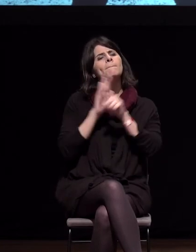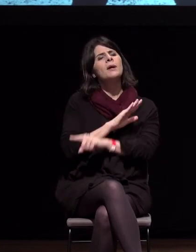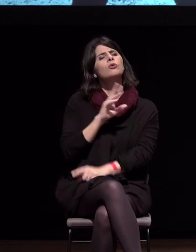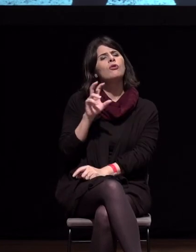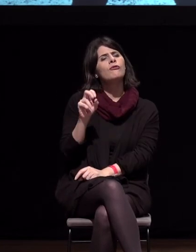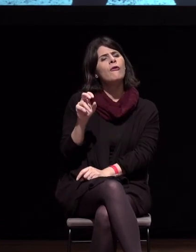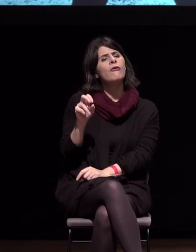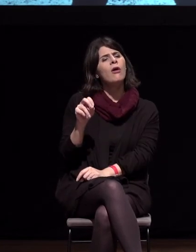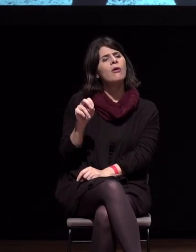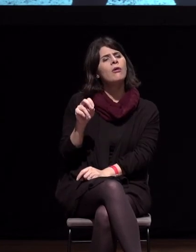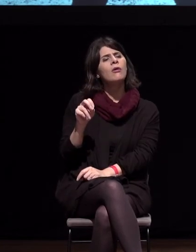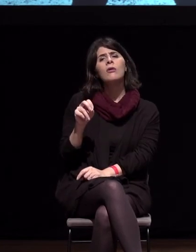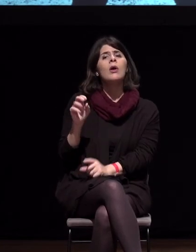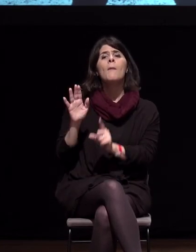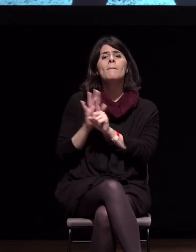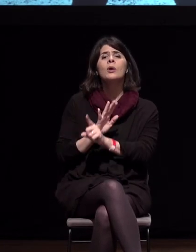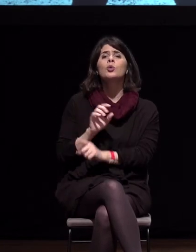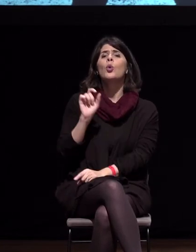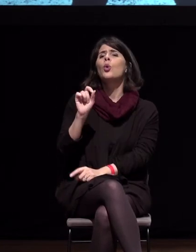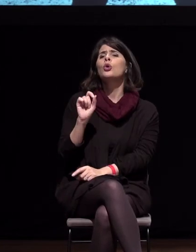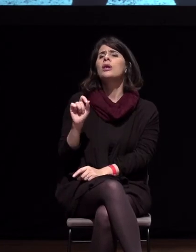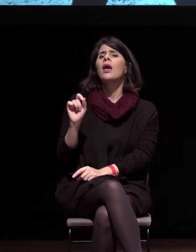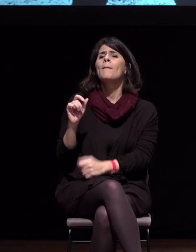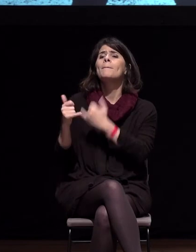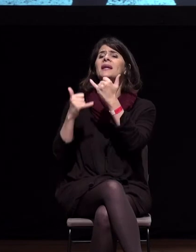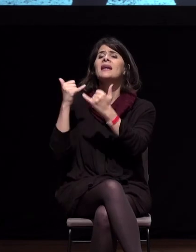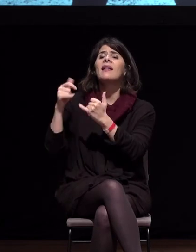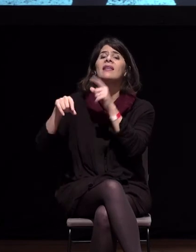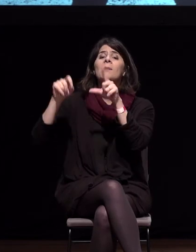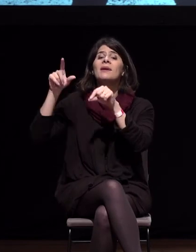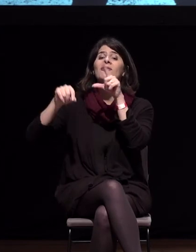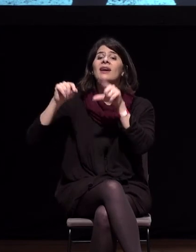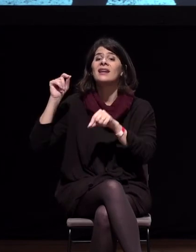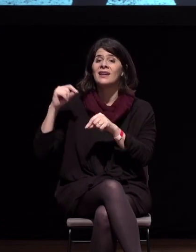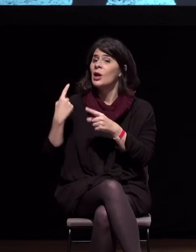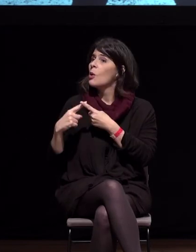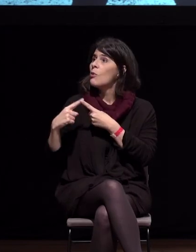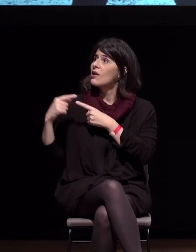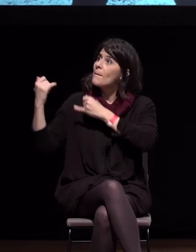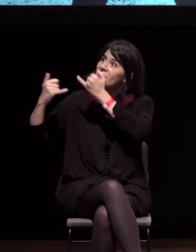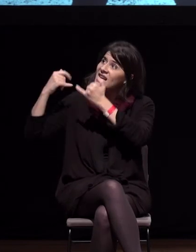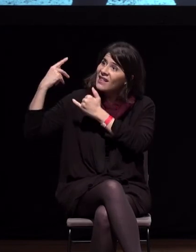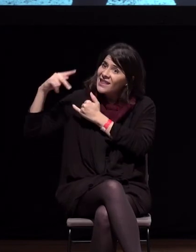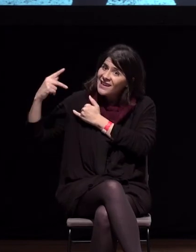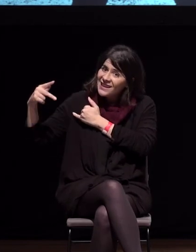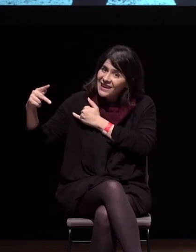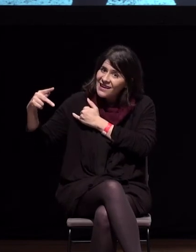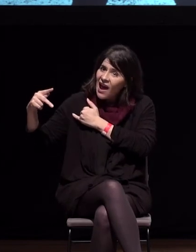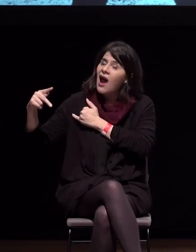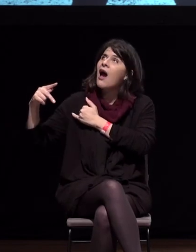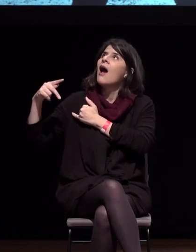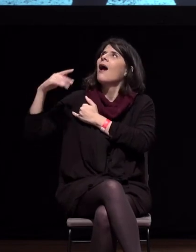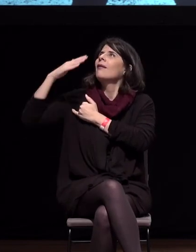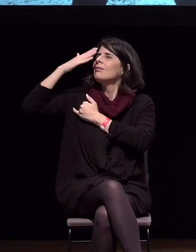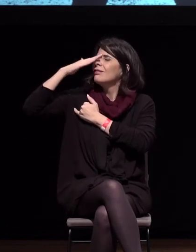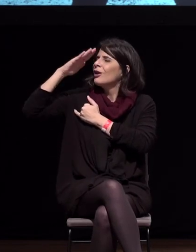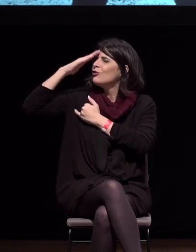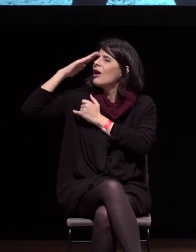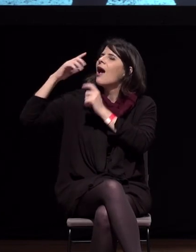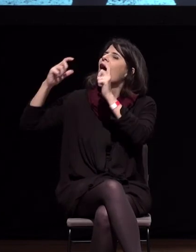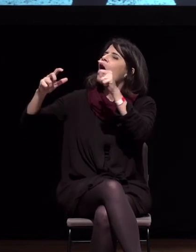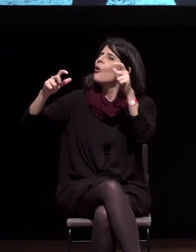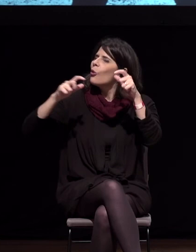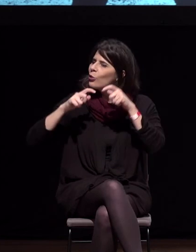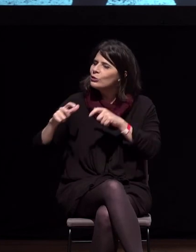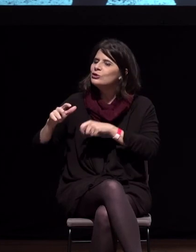as brincadeiras que eles preferiam. Porque a gente também chega, a partir das brincadeiras, na região em que essas pessoas moram ou